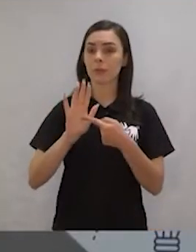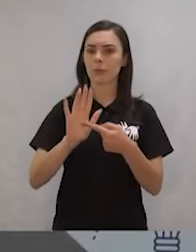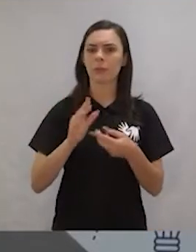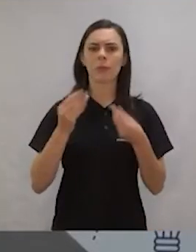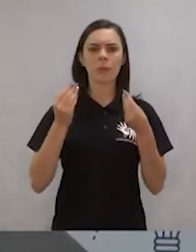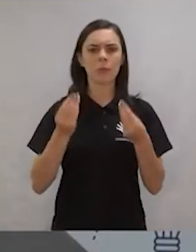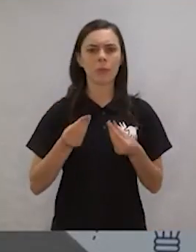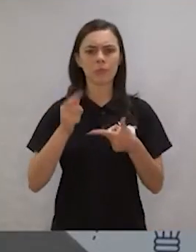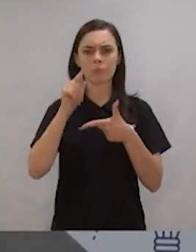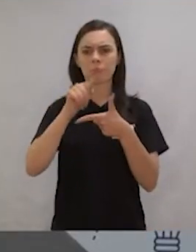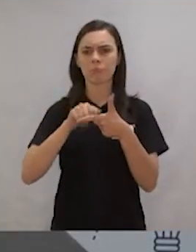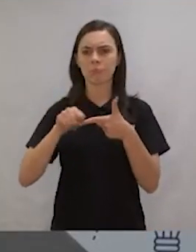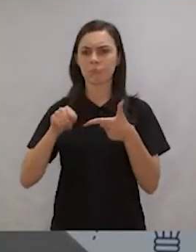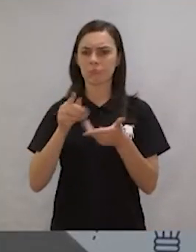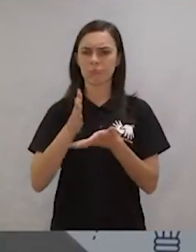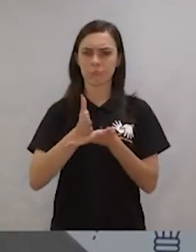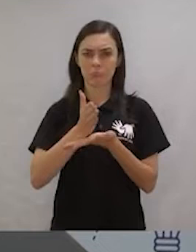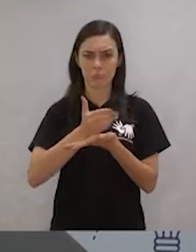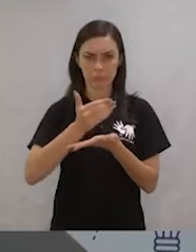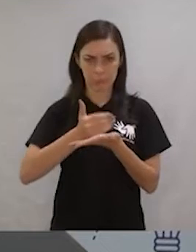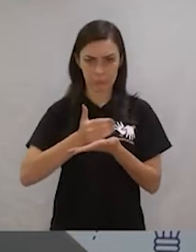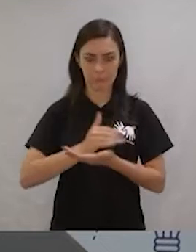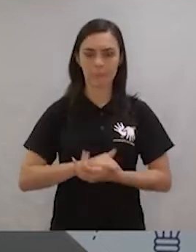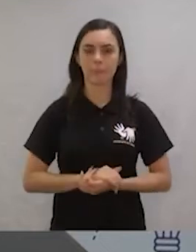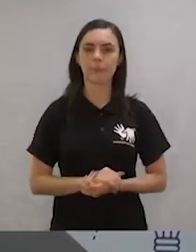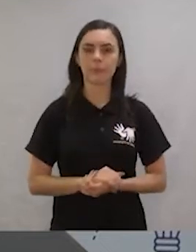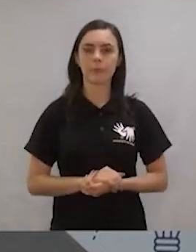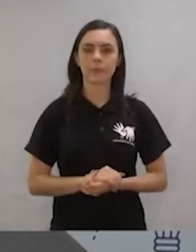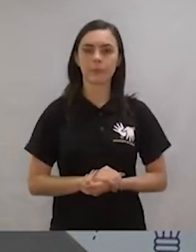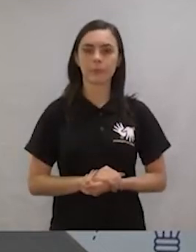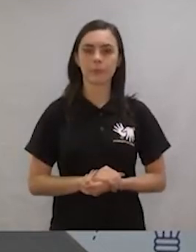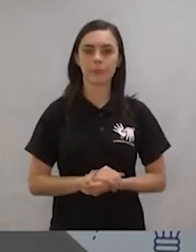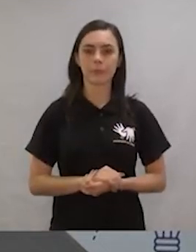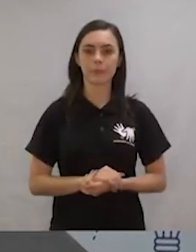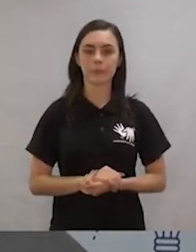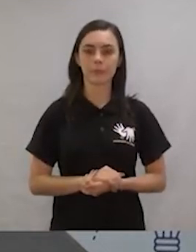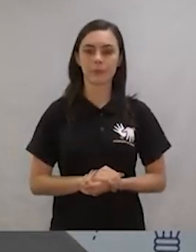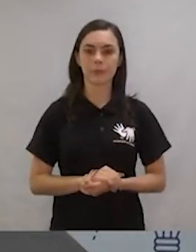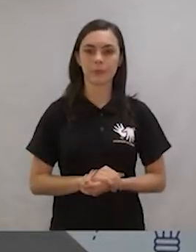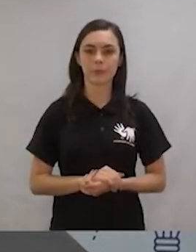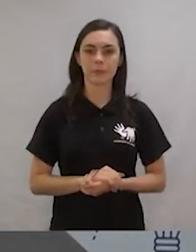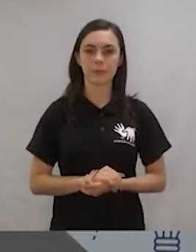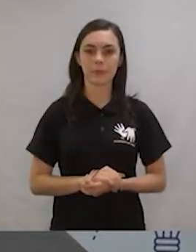o processo da divisão. Vamos lá. Então, divisão.